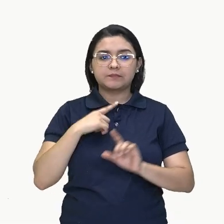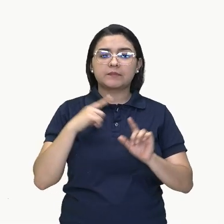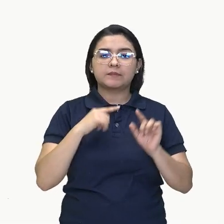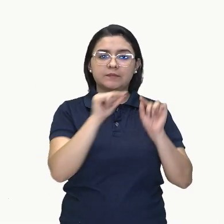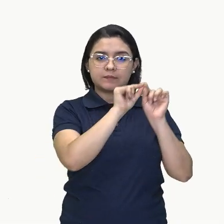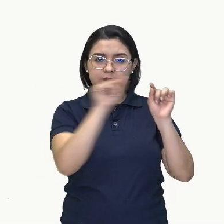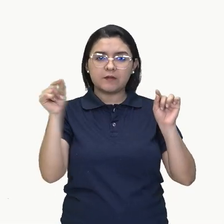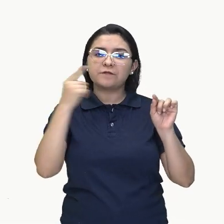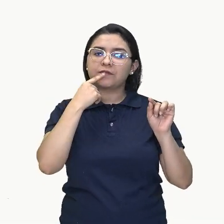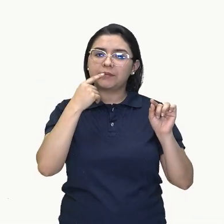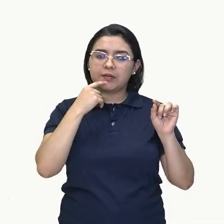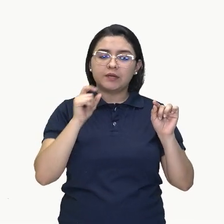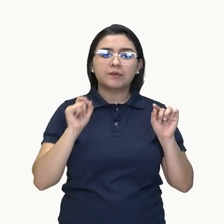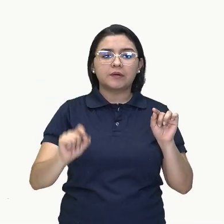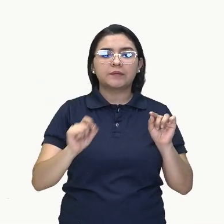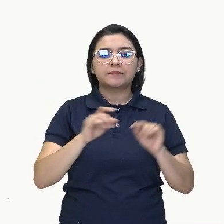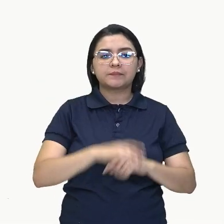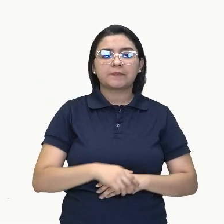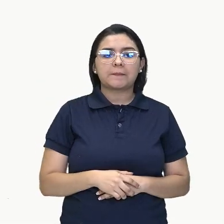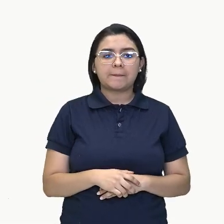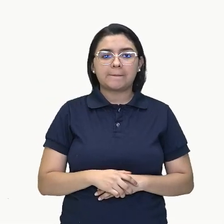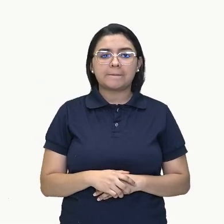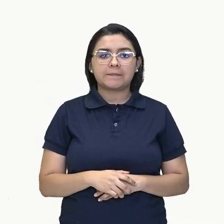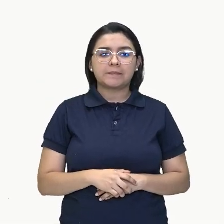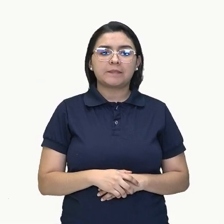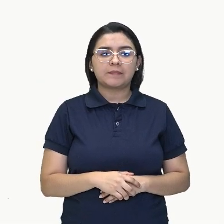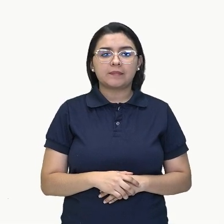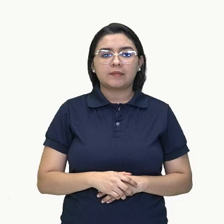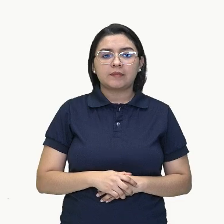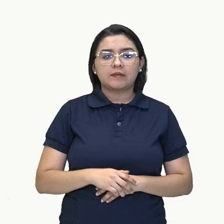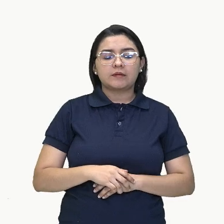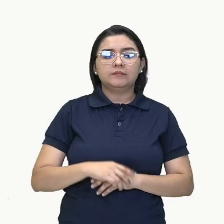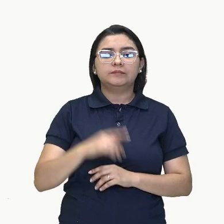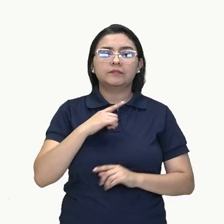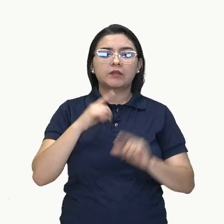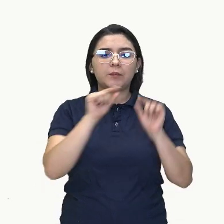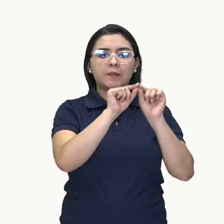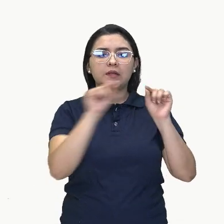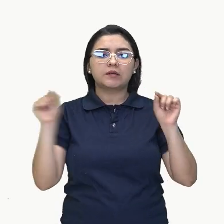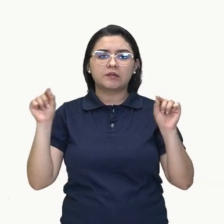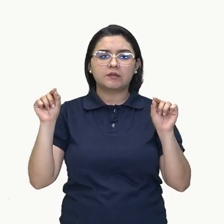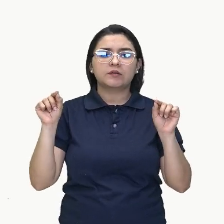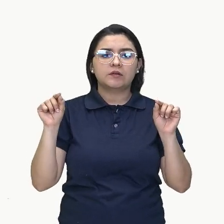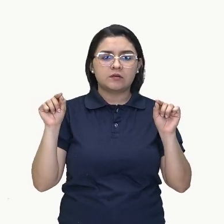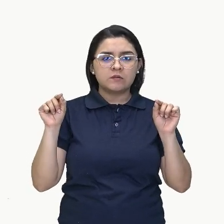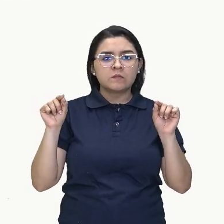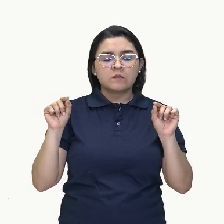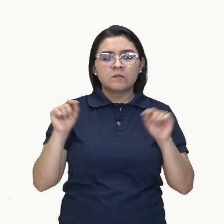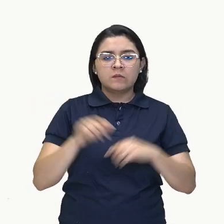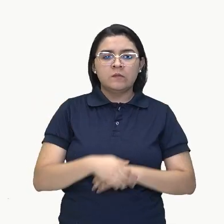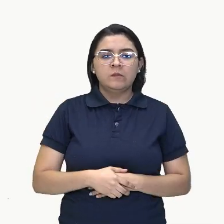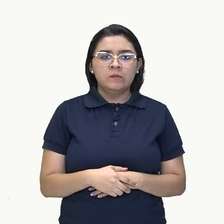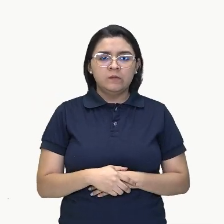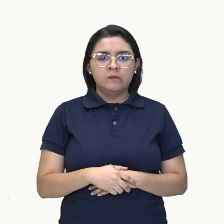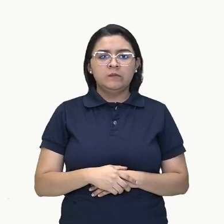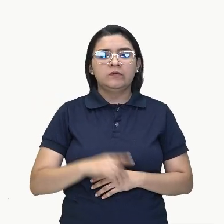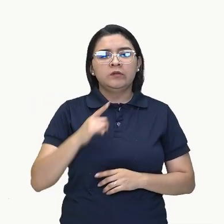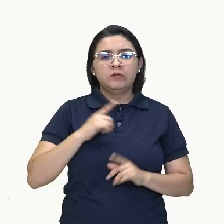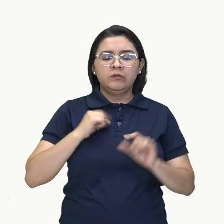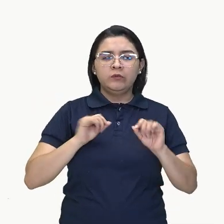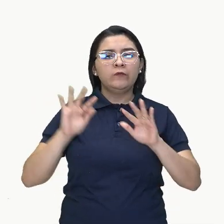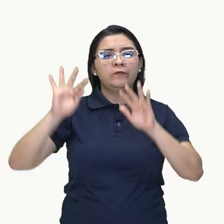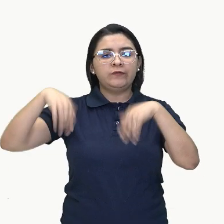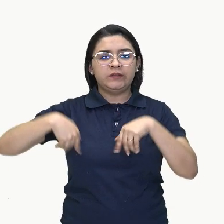vermelha, ela tá uma linha basicamente ali seguindo uma linha reta, né? Já no finalzinho ali onde